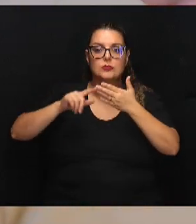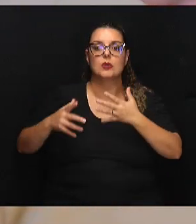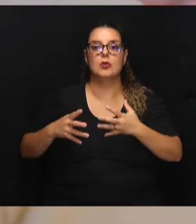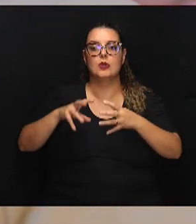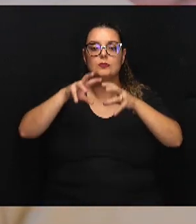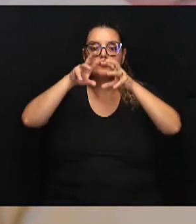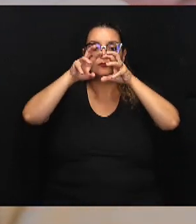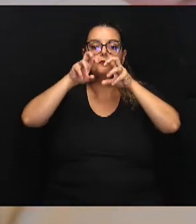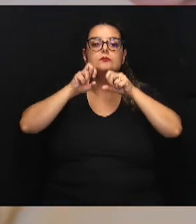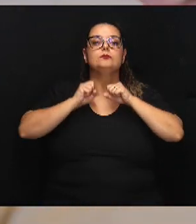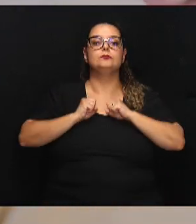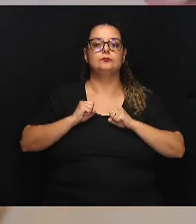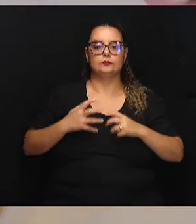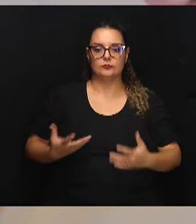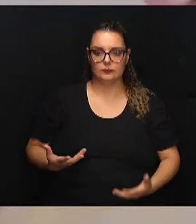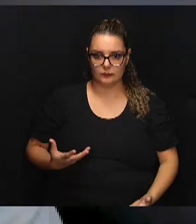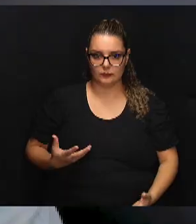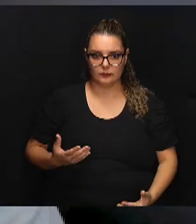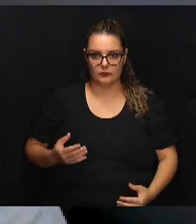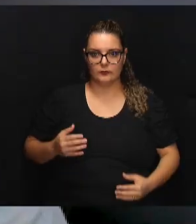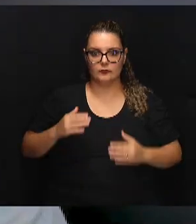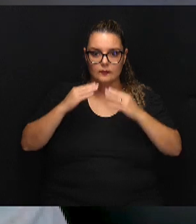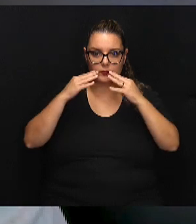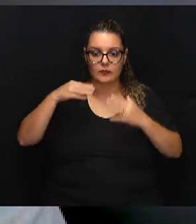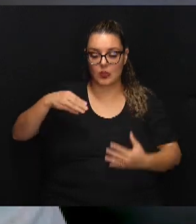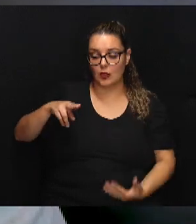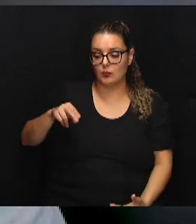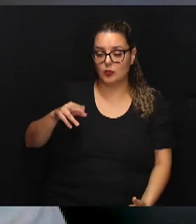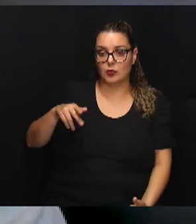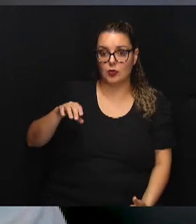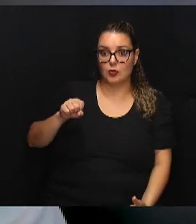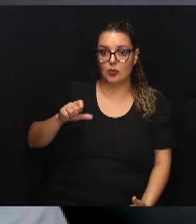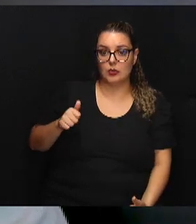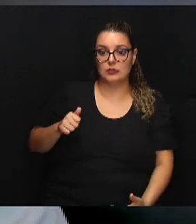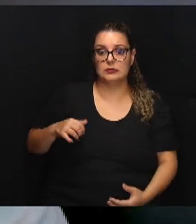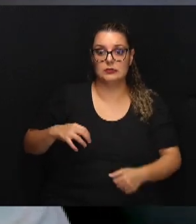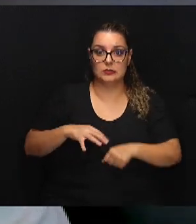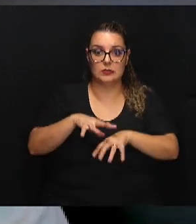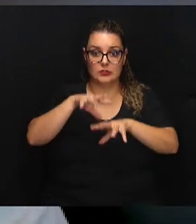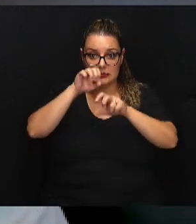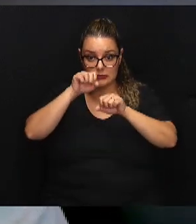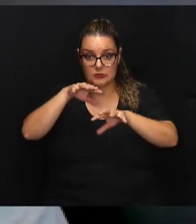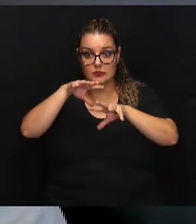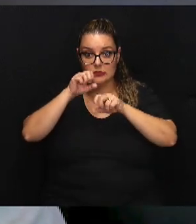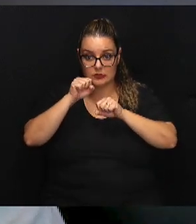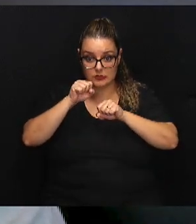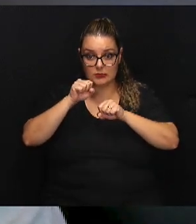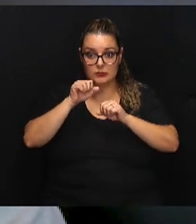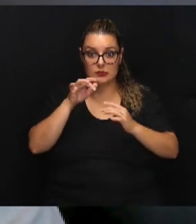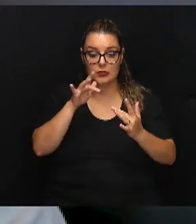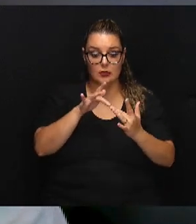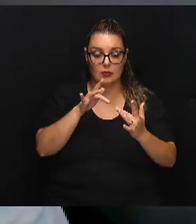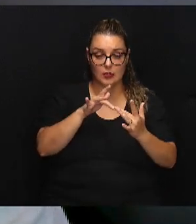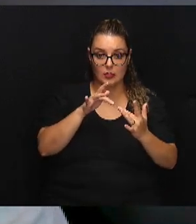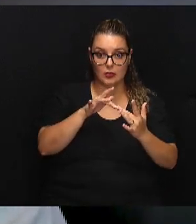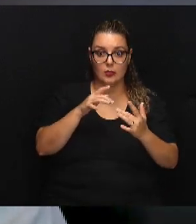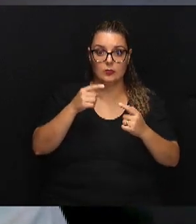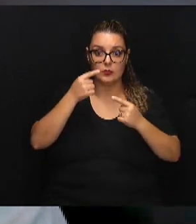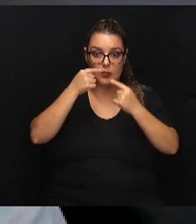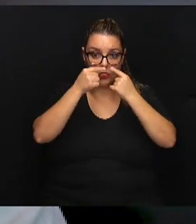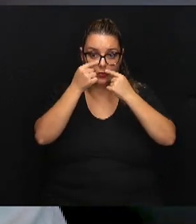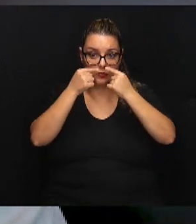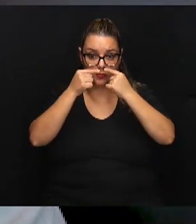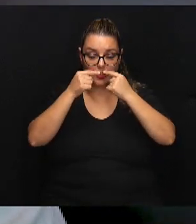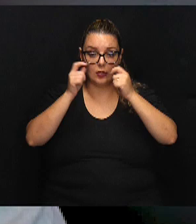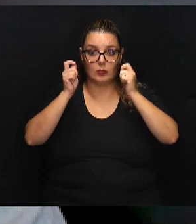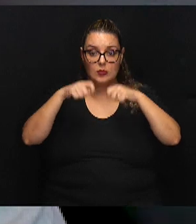o nariz e tira da superfície da mucosa partículas que você respirou, tem contato com a mucosa do nariz e que